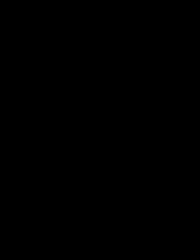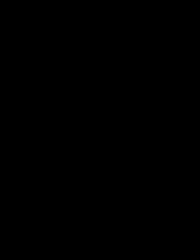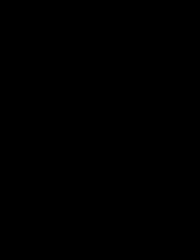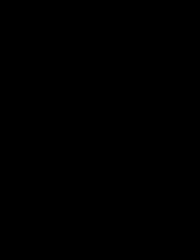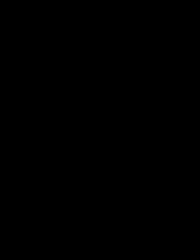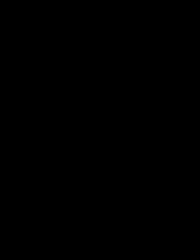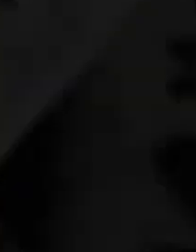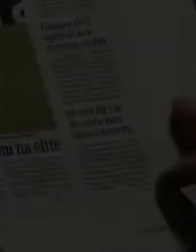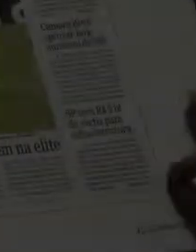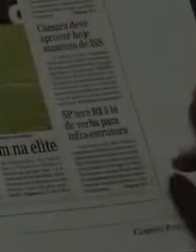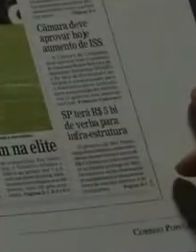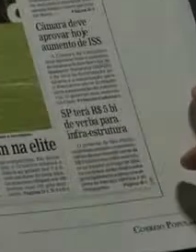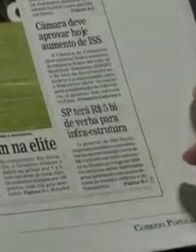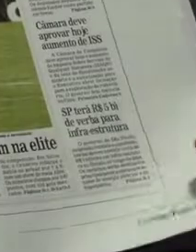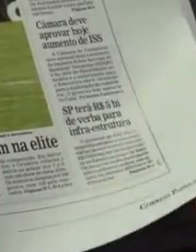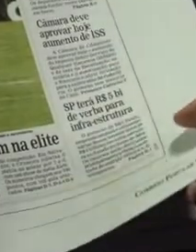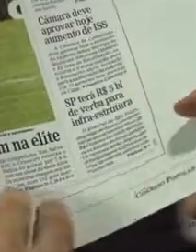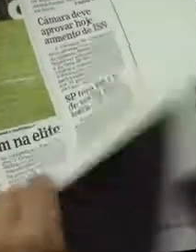Música